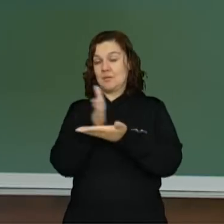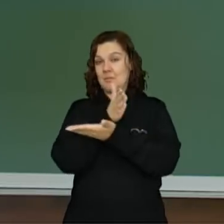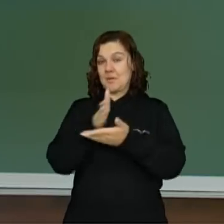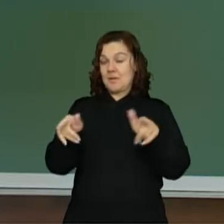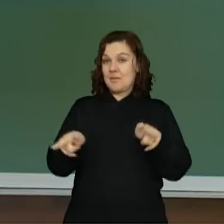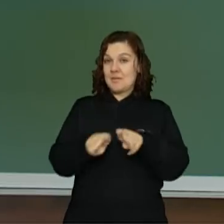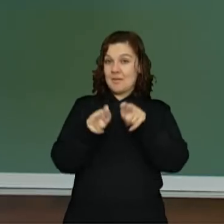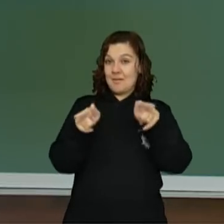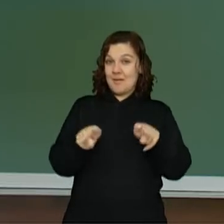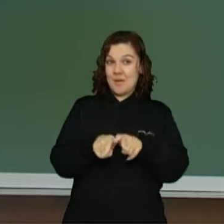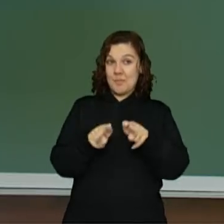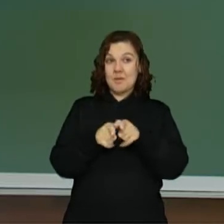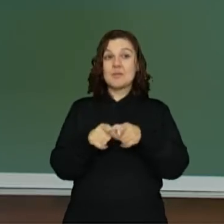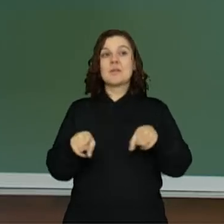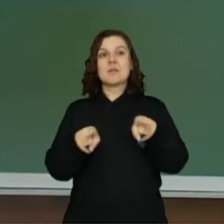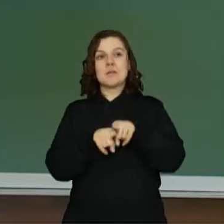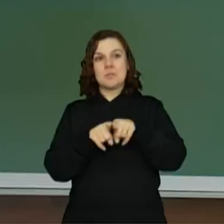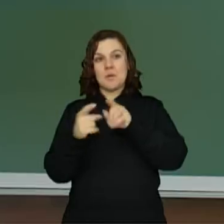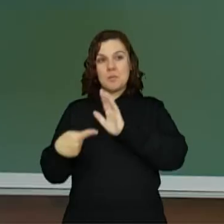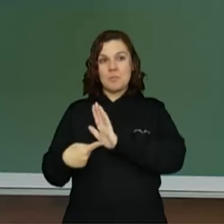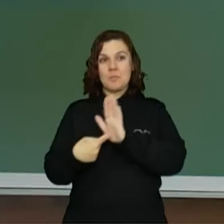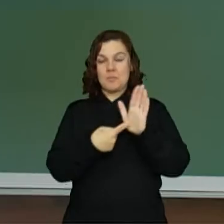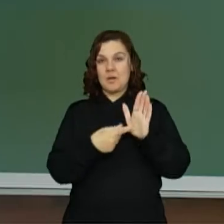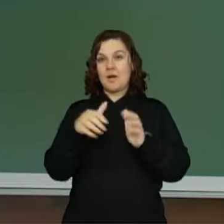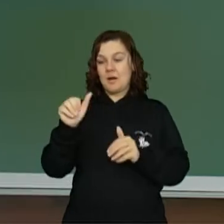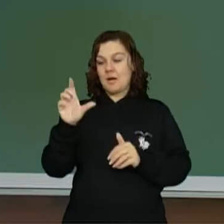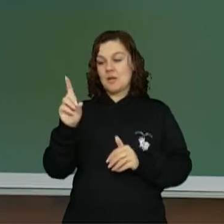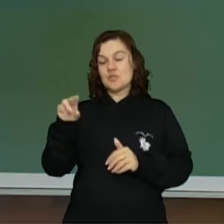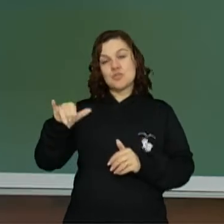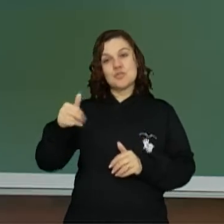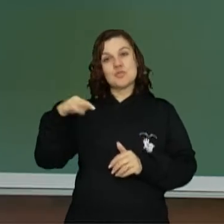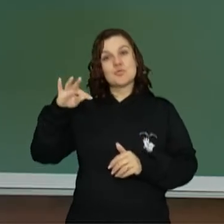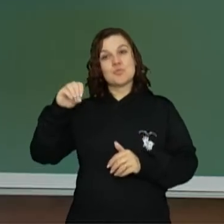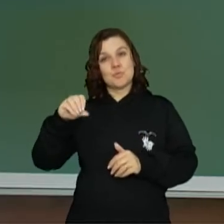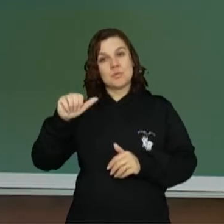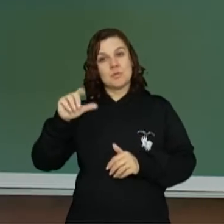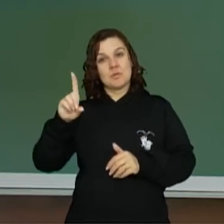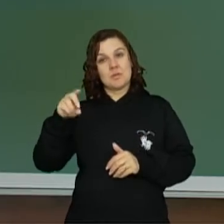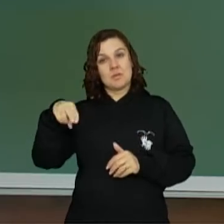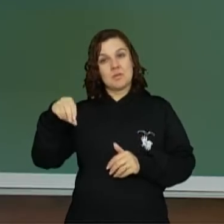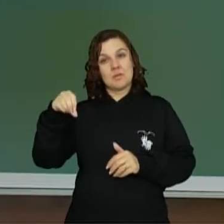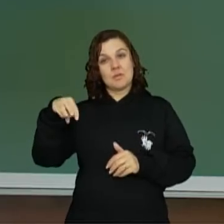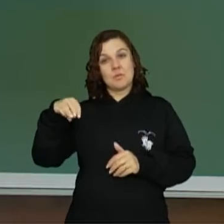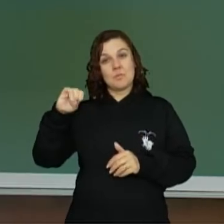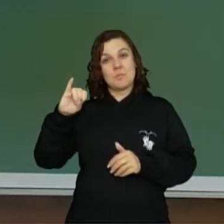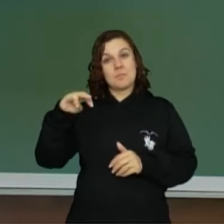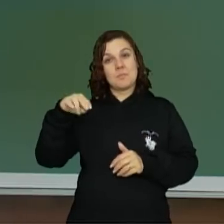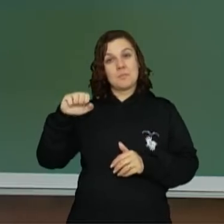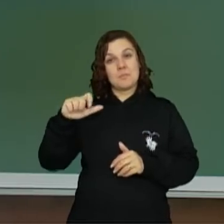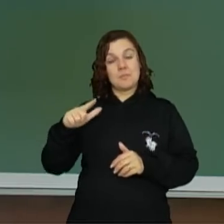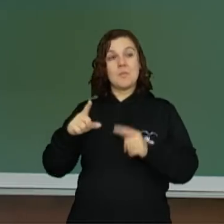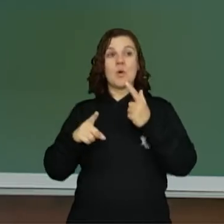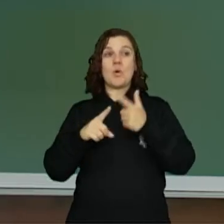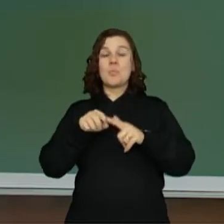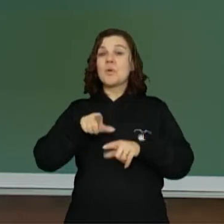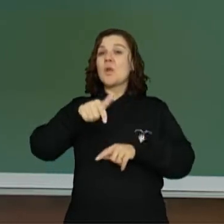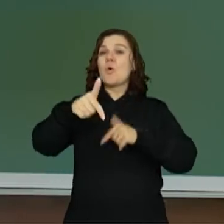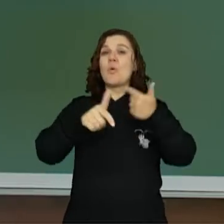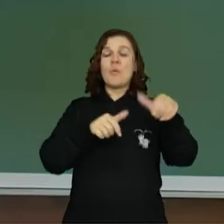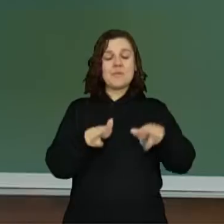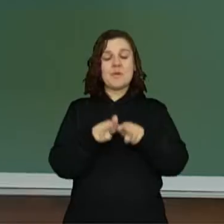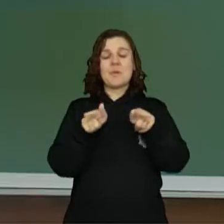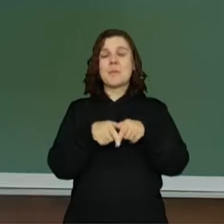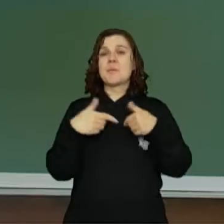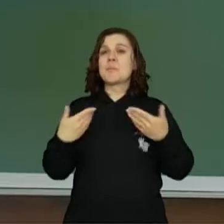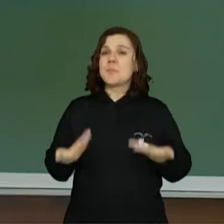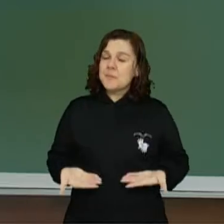classes gramaticais também exercem a função de adjunto adenominal. Por que eu estou falando das outras classes